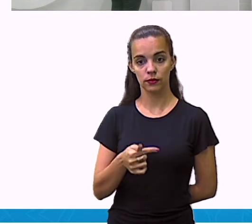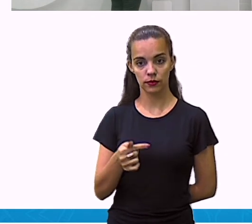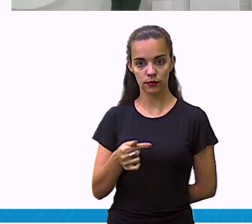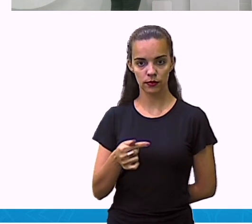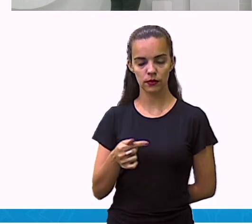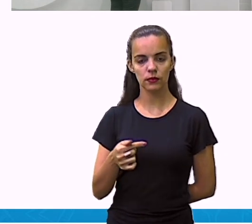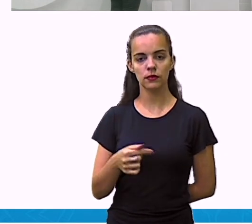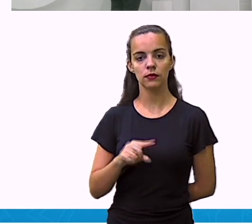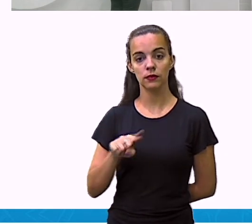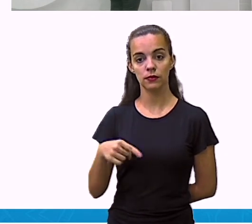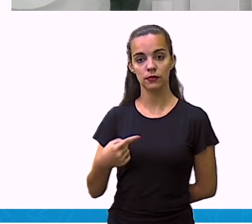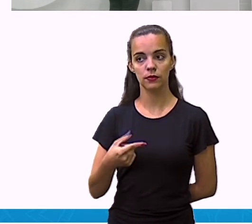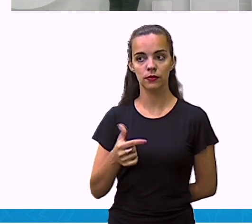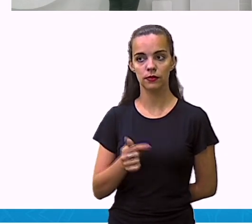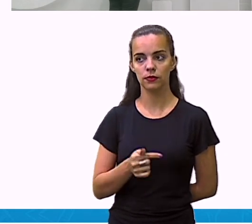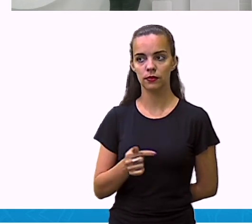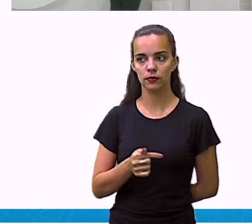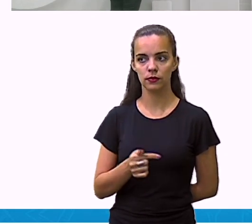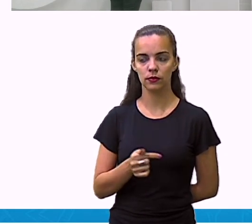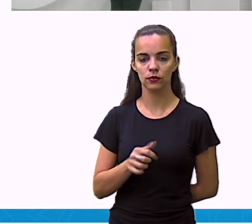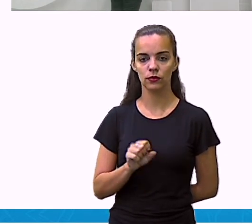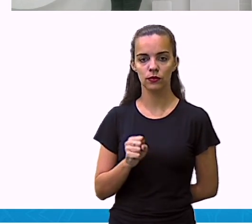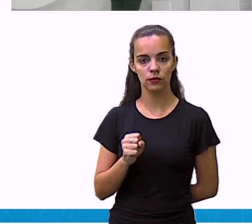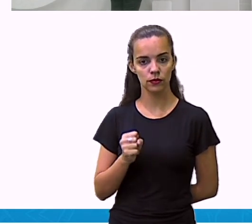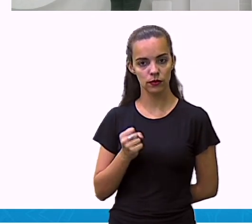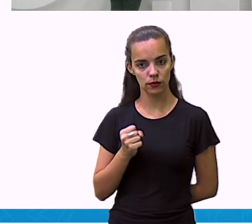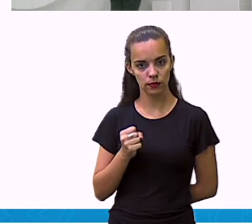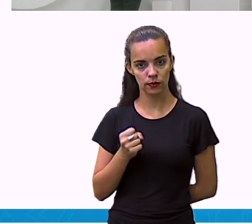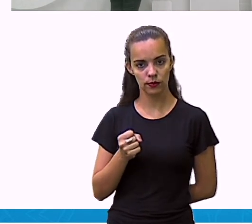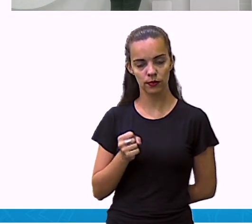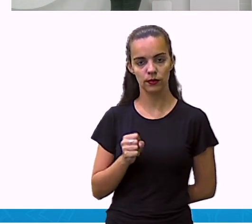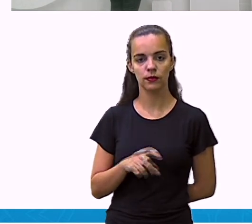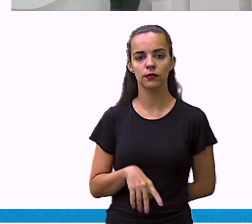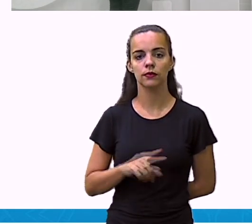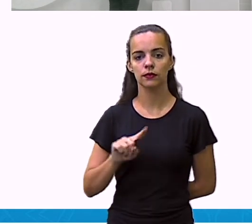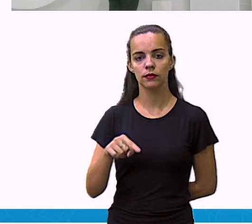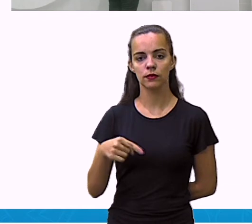7. Depois o 8,